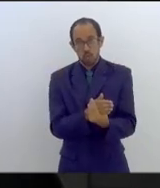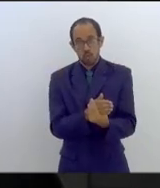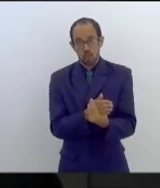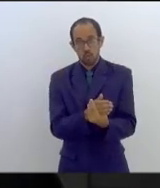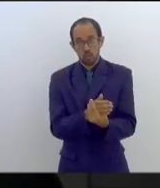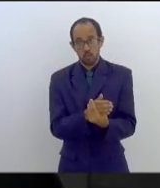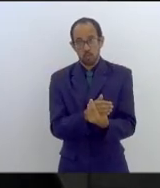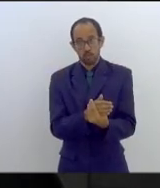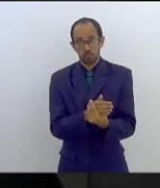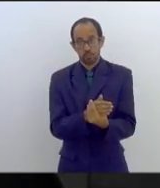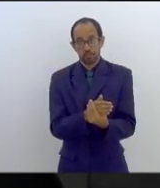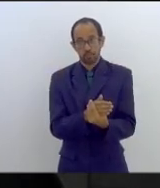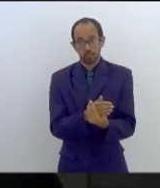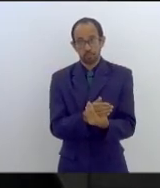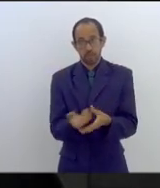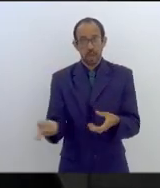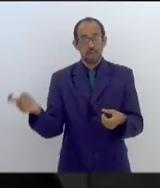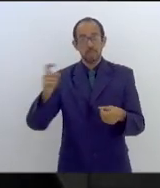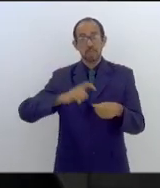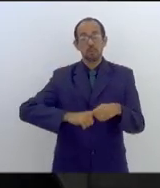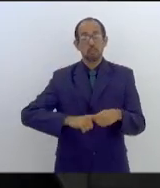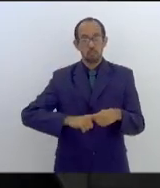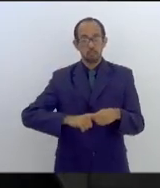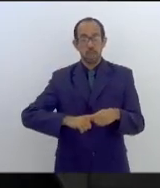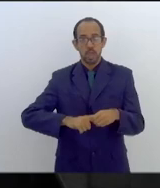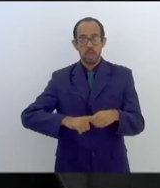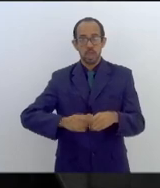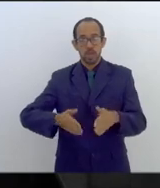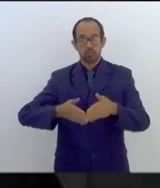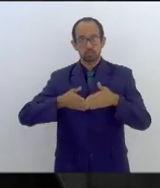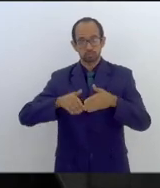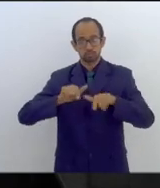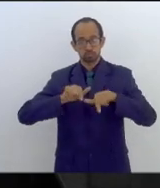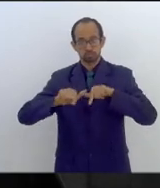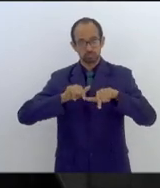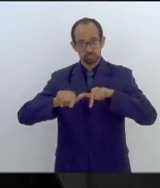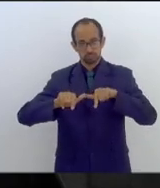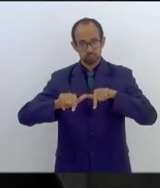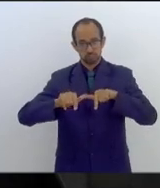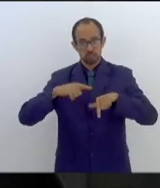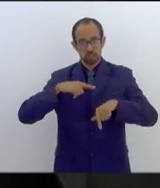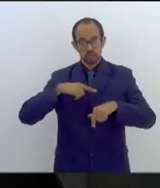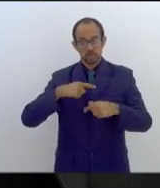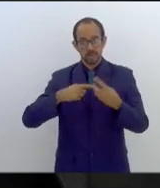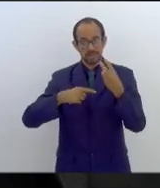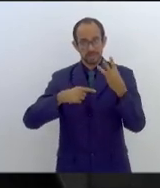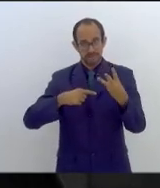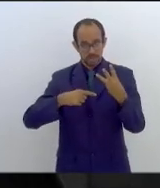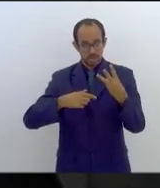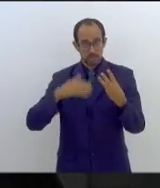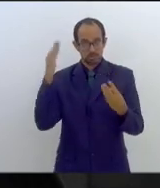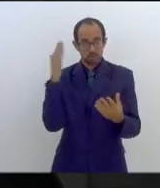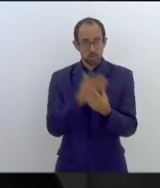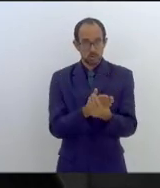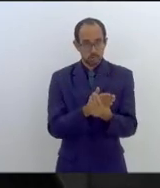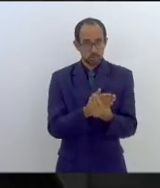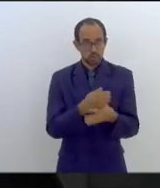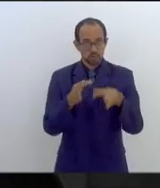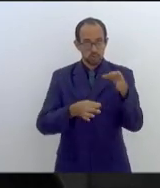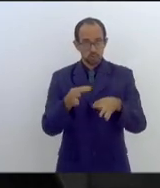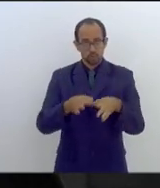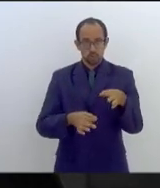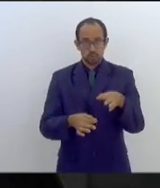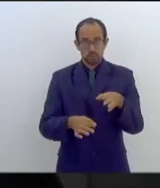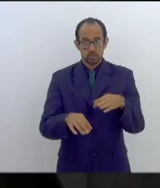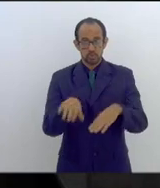entrou na justiça para devolver a concessão. São três ações que tramitam na Justiça Estadual sobre transporte